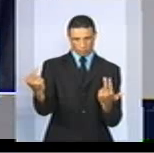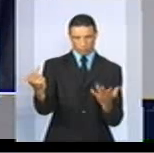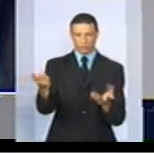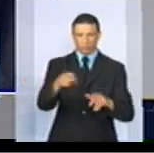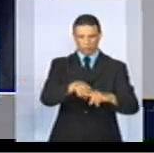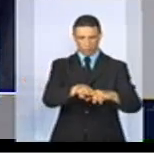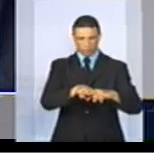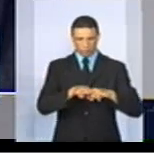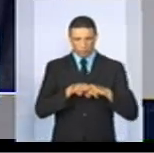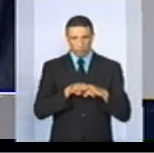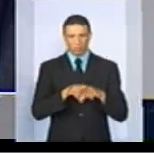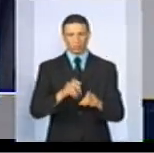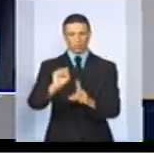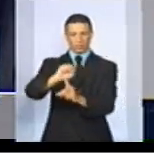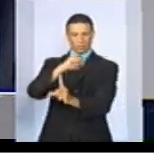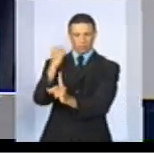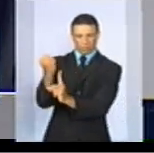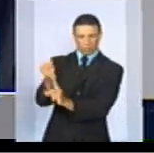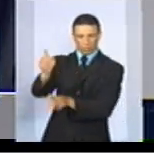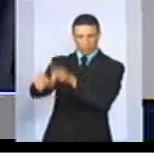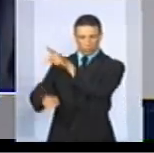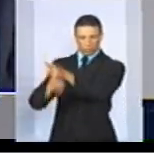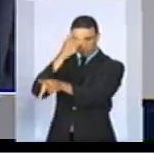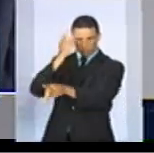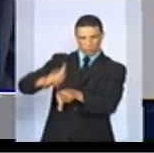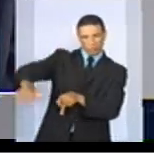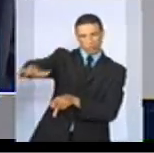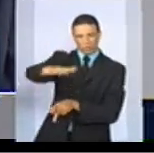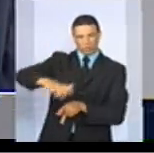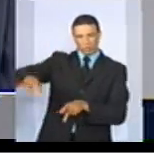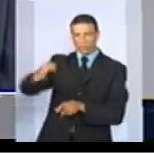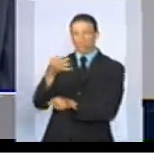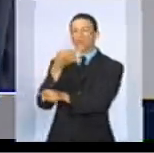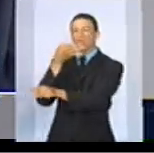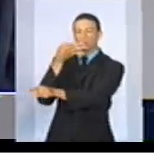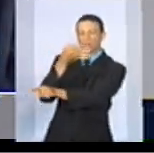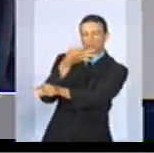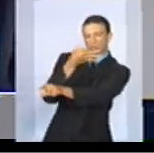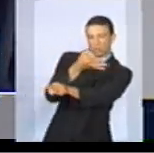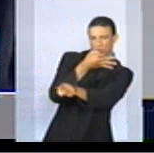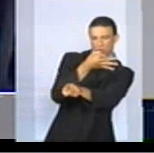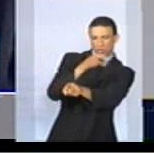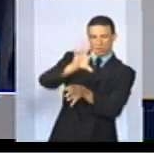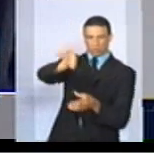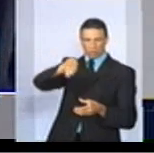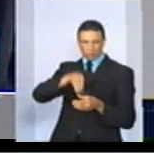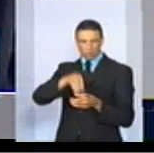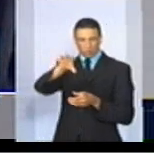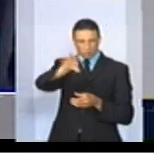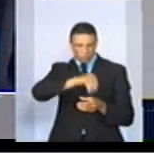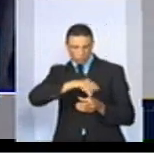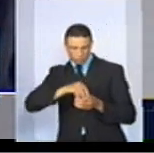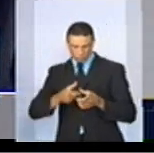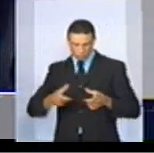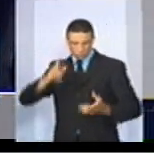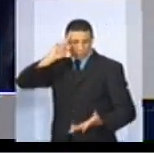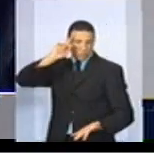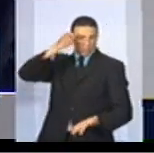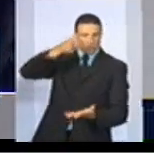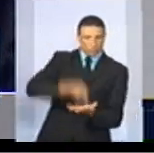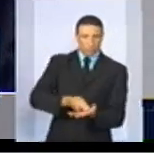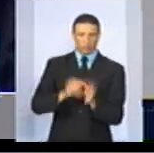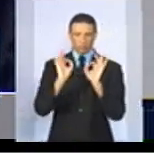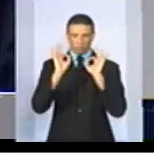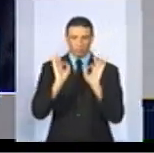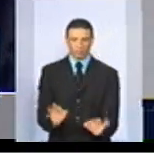da oitiva, assim, da sociedade, de especialistas, que nós conseguimos conferir às nossas decisões uma maior